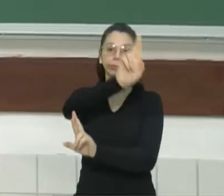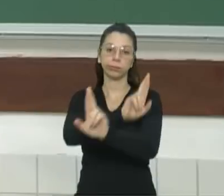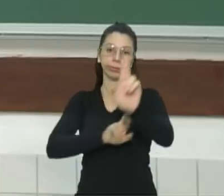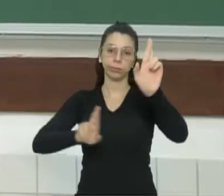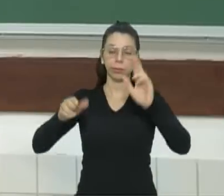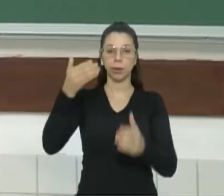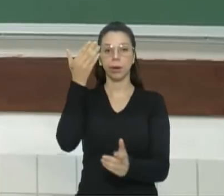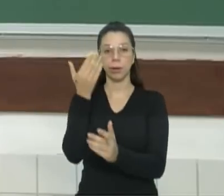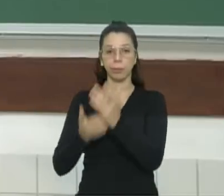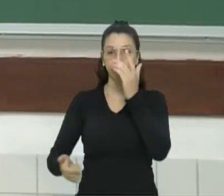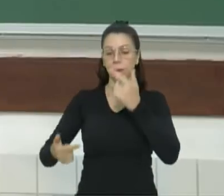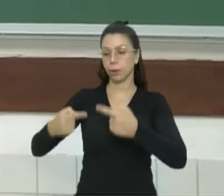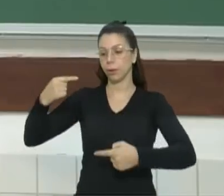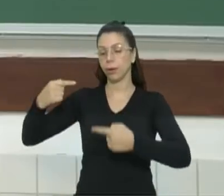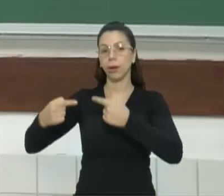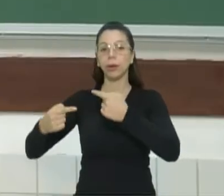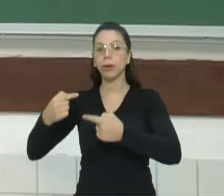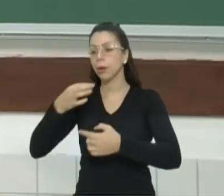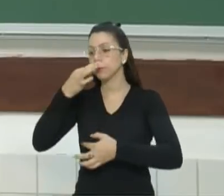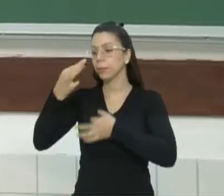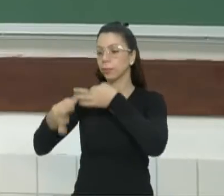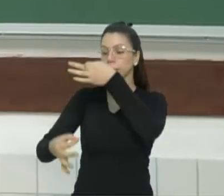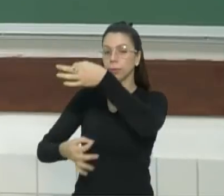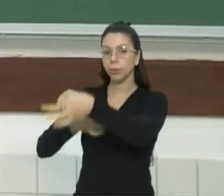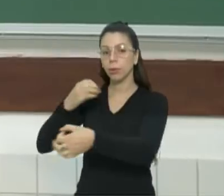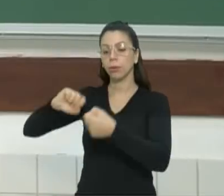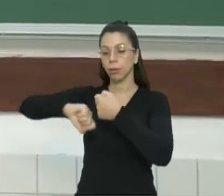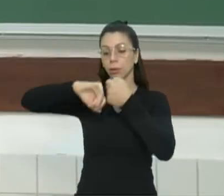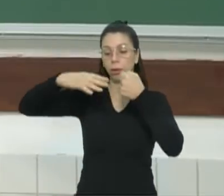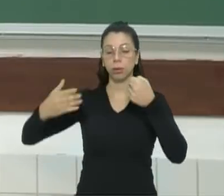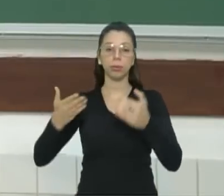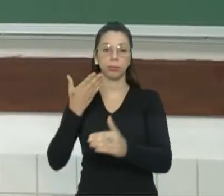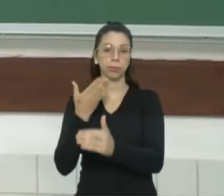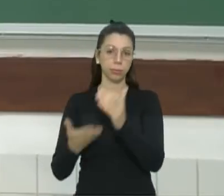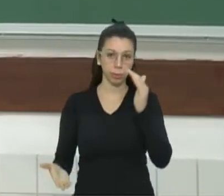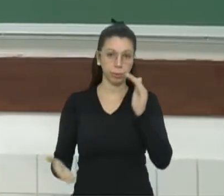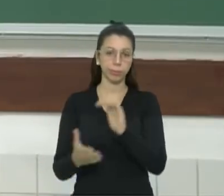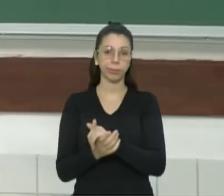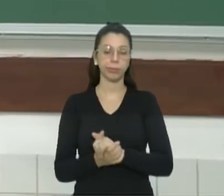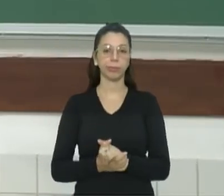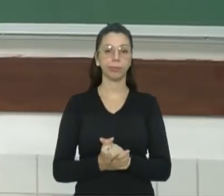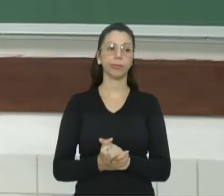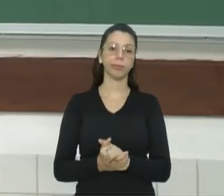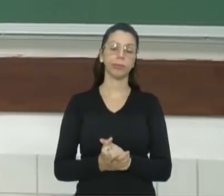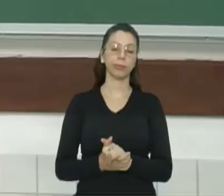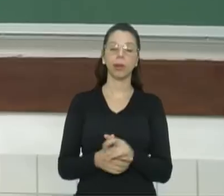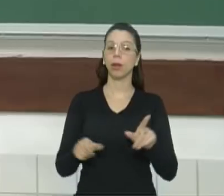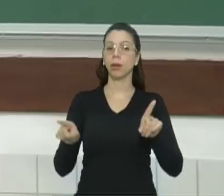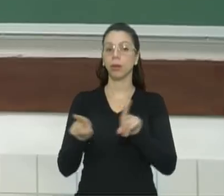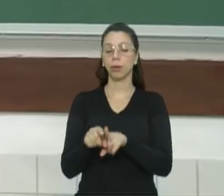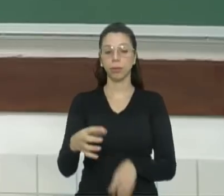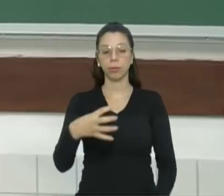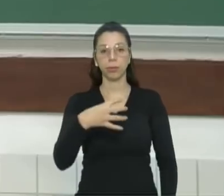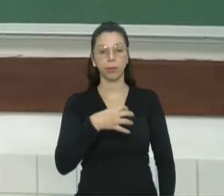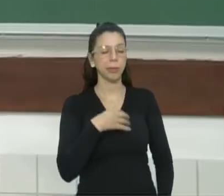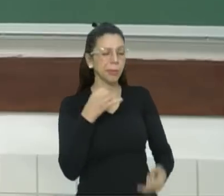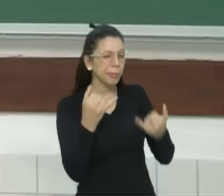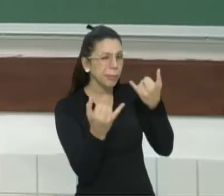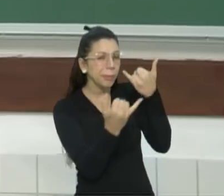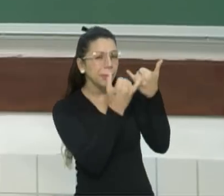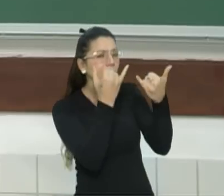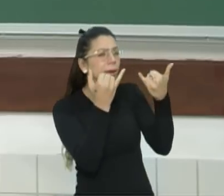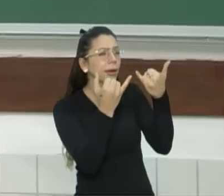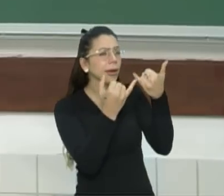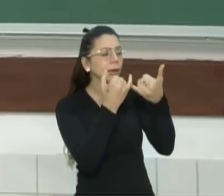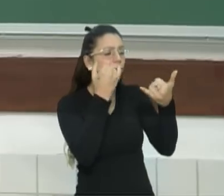o conflito, ela perca as suas características e, consequentemente, nós temos aqui outras formas que parecem ser